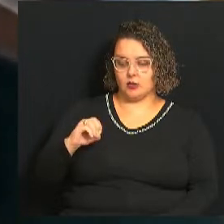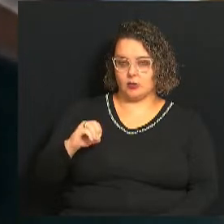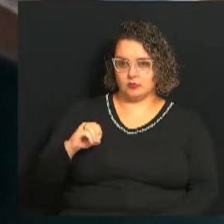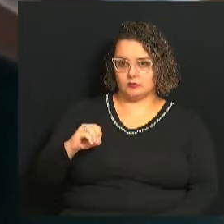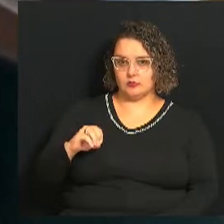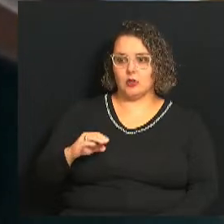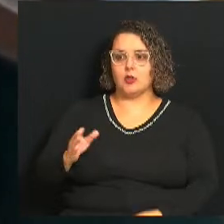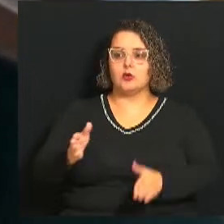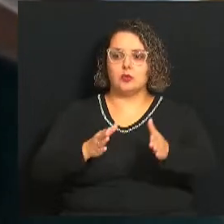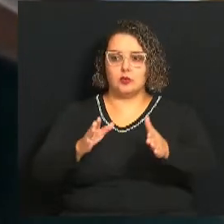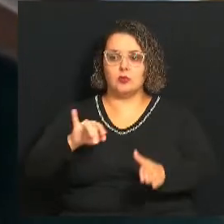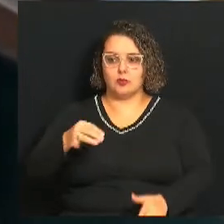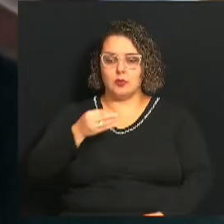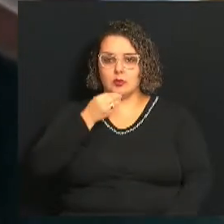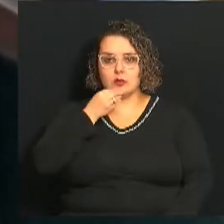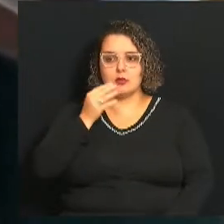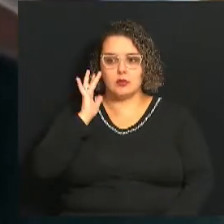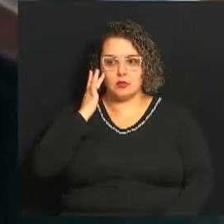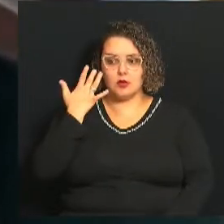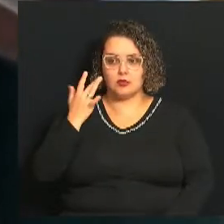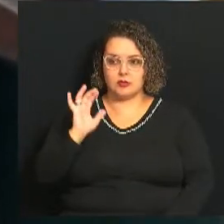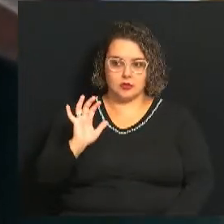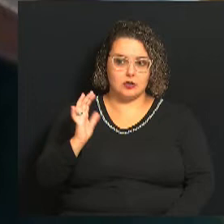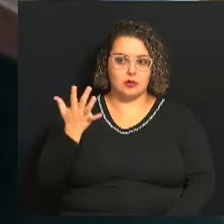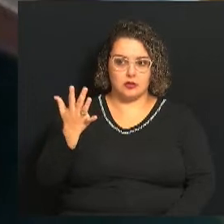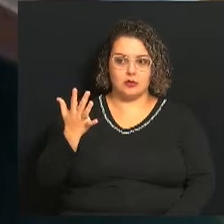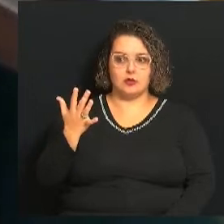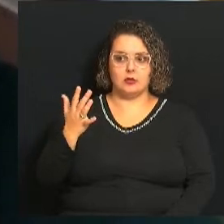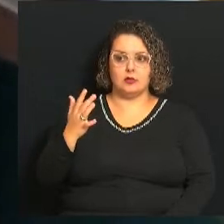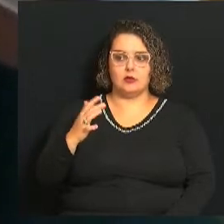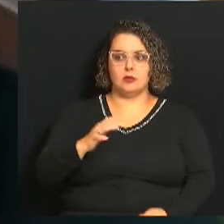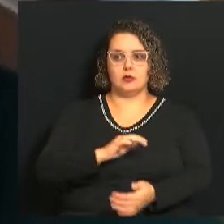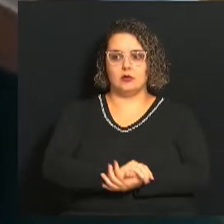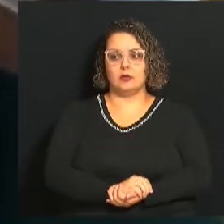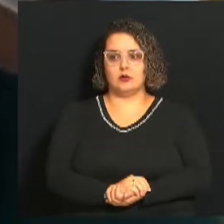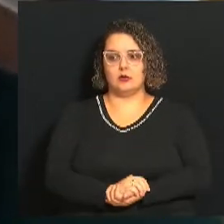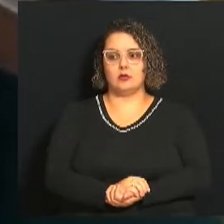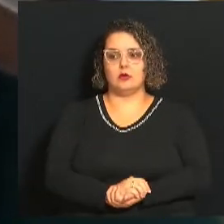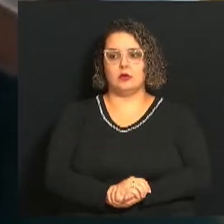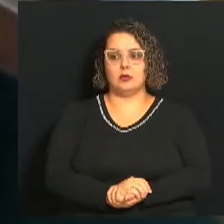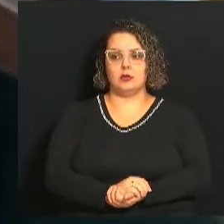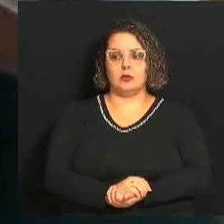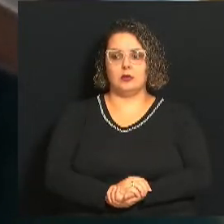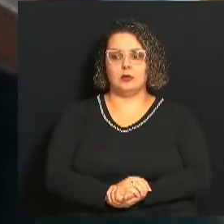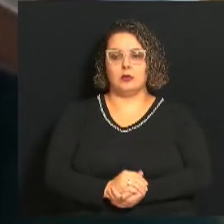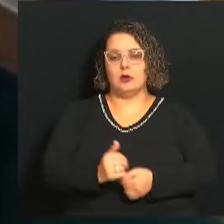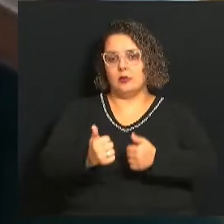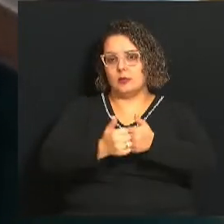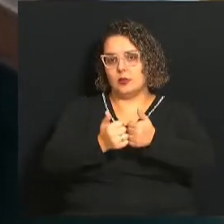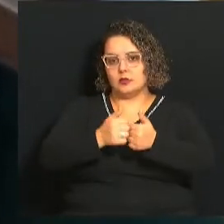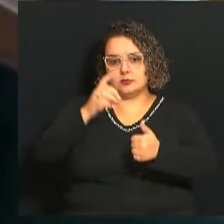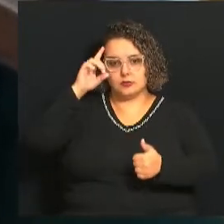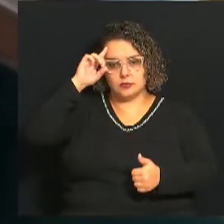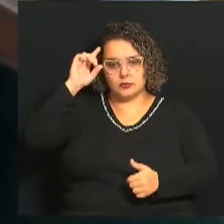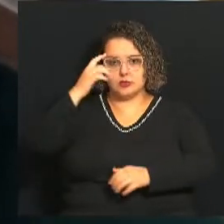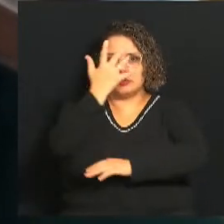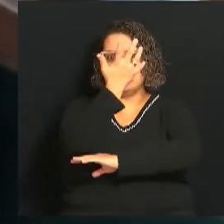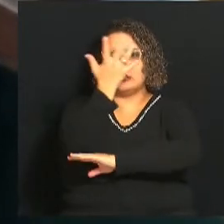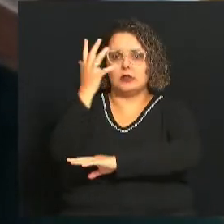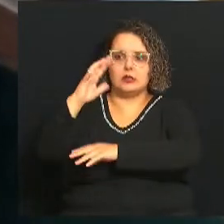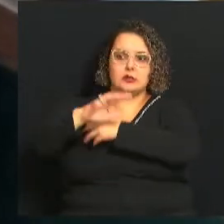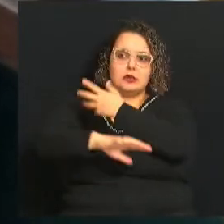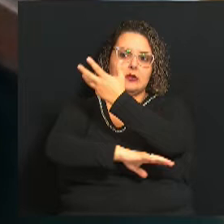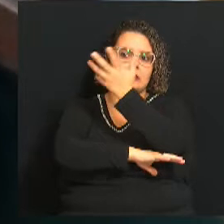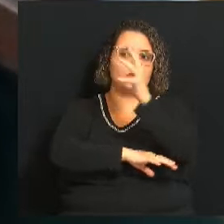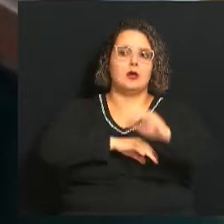eu acredito que isso deva acontecer, mas aí no próximo ao Dia da Árvore, a